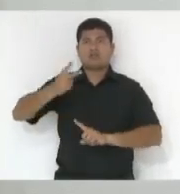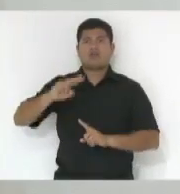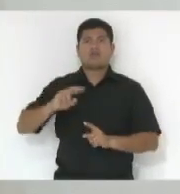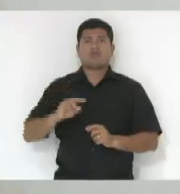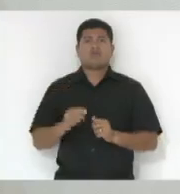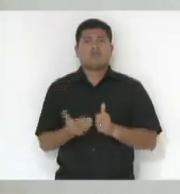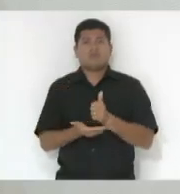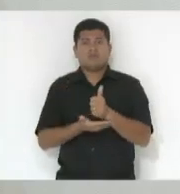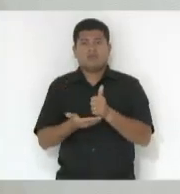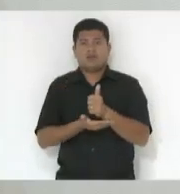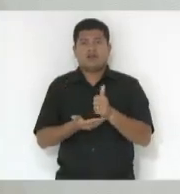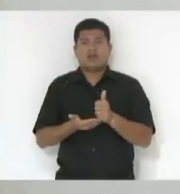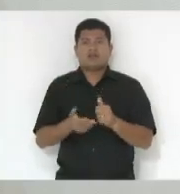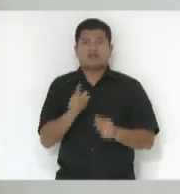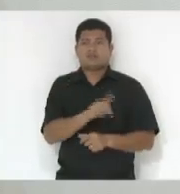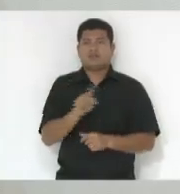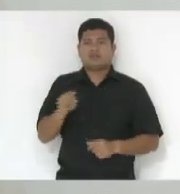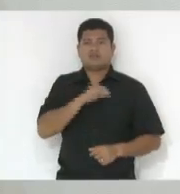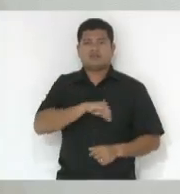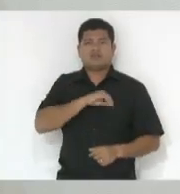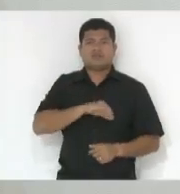professores. Ou seja,